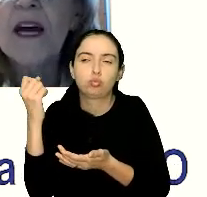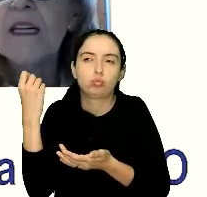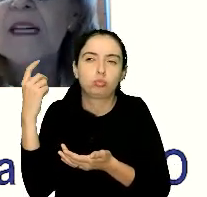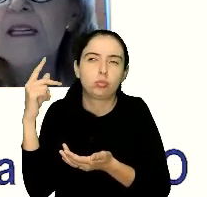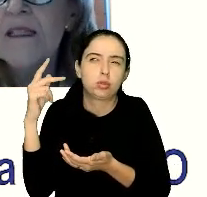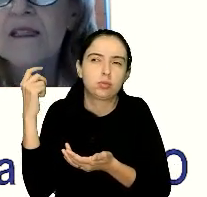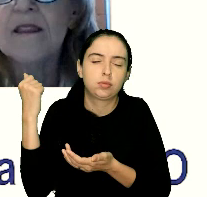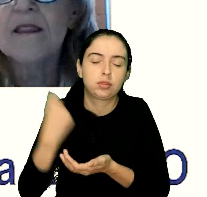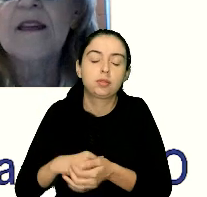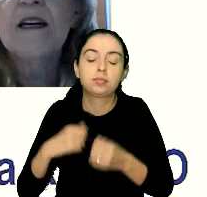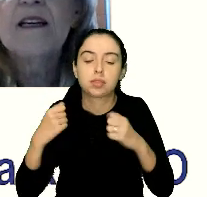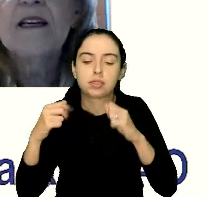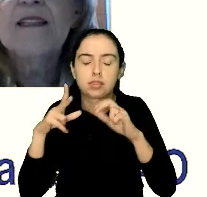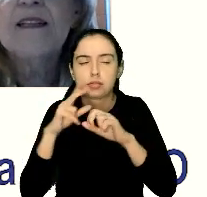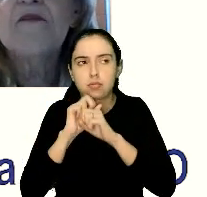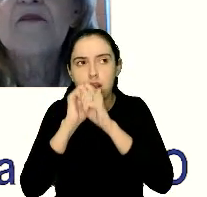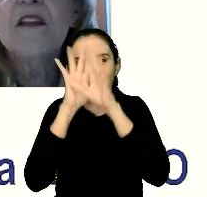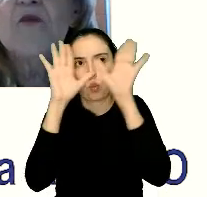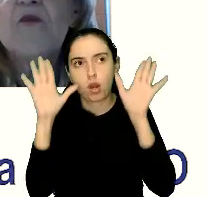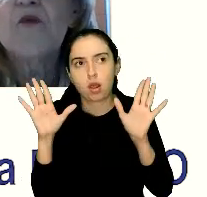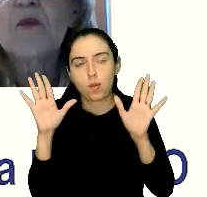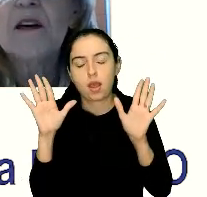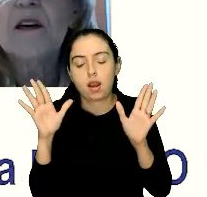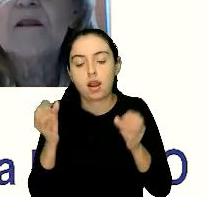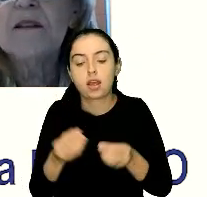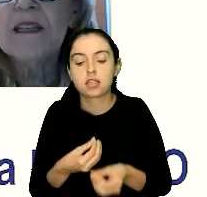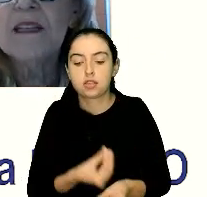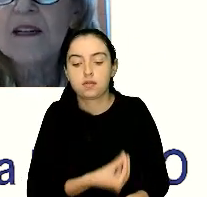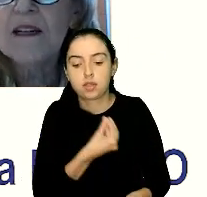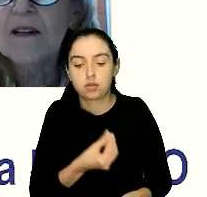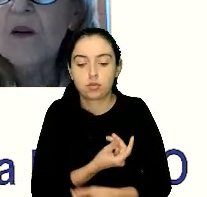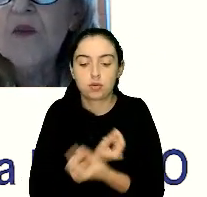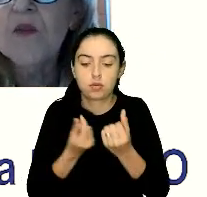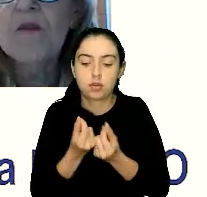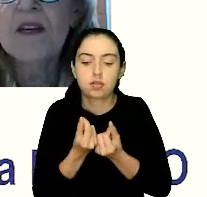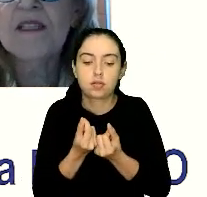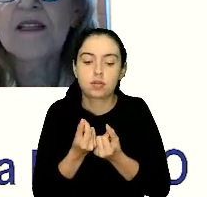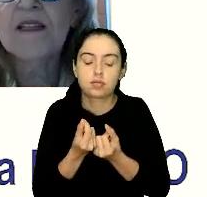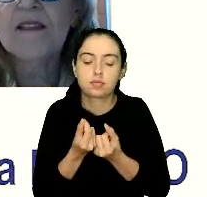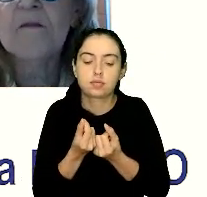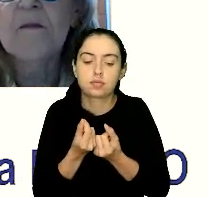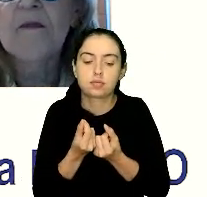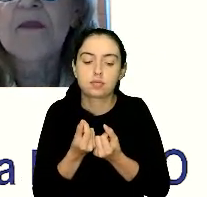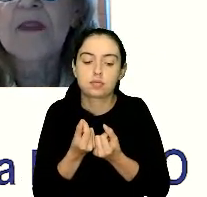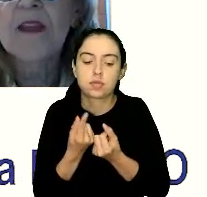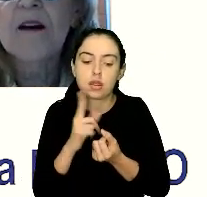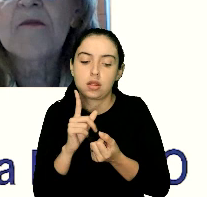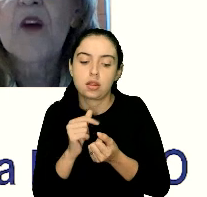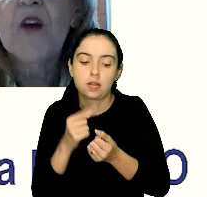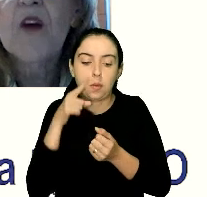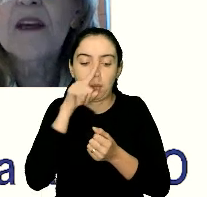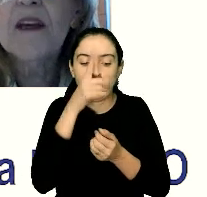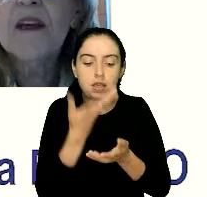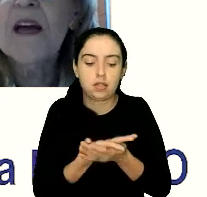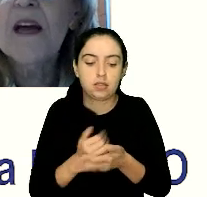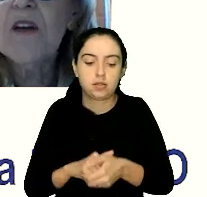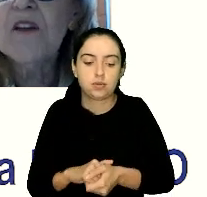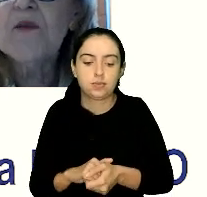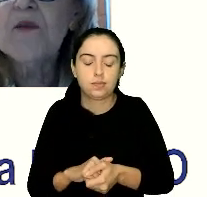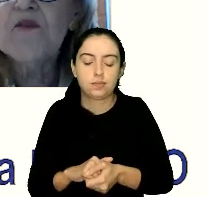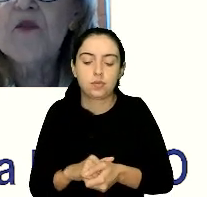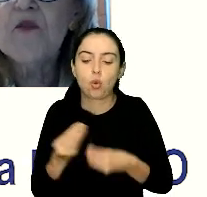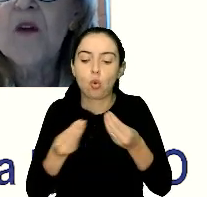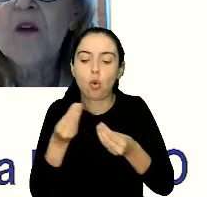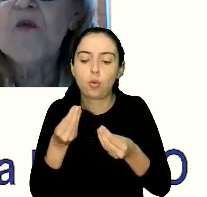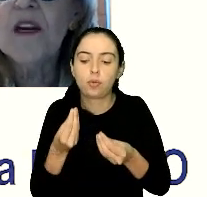ter uma visão realista, né, se essa vida econômica ela está ou não ameaçada. Tá? Como é que está a